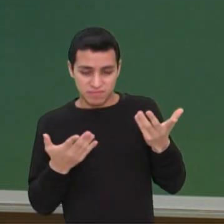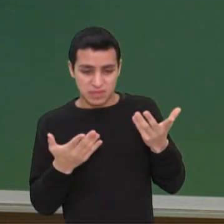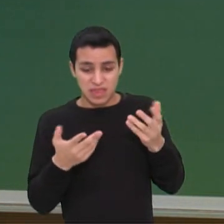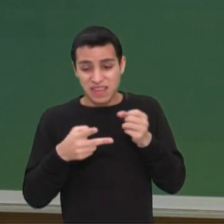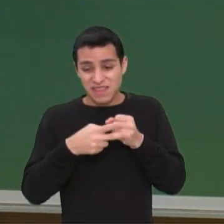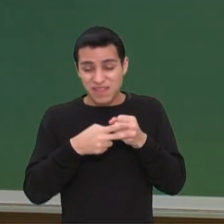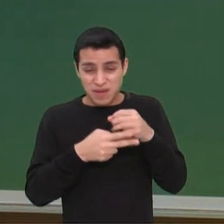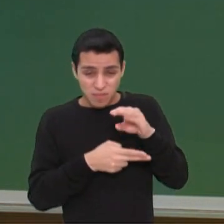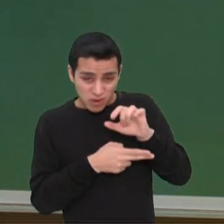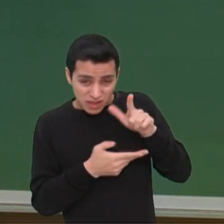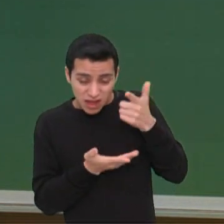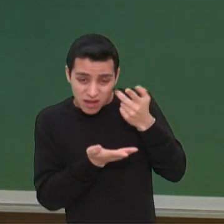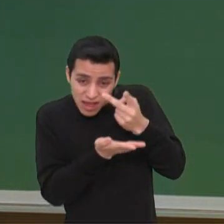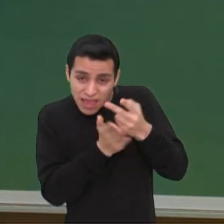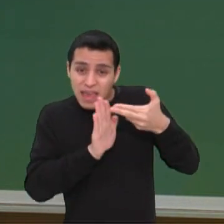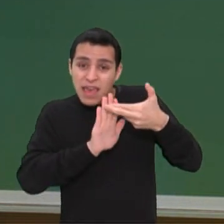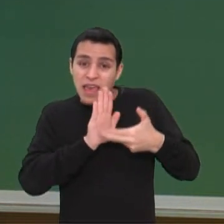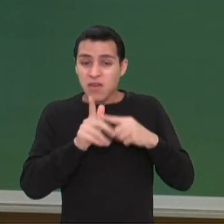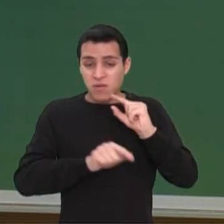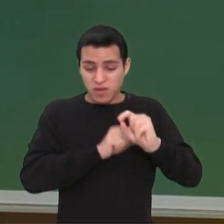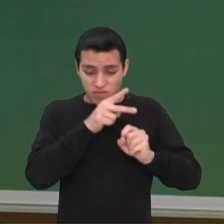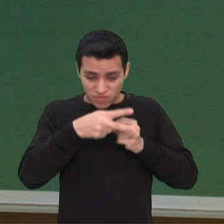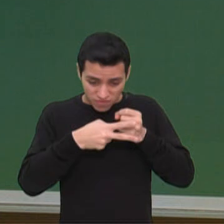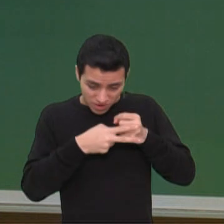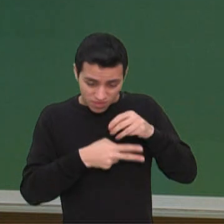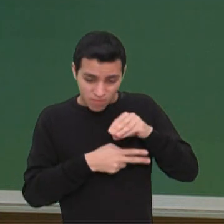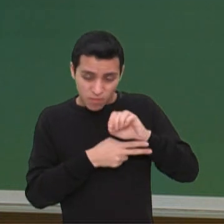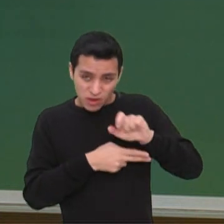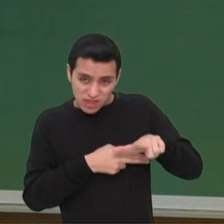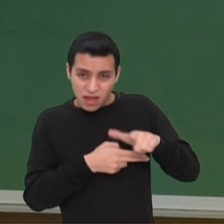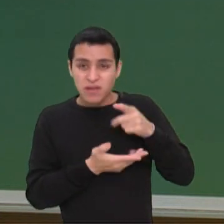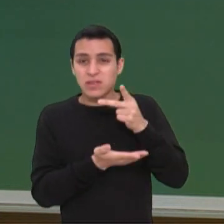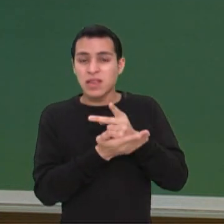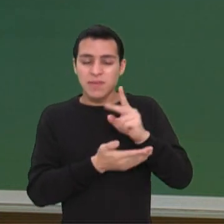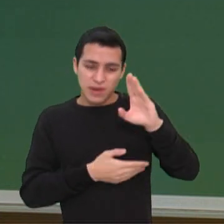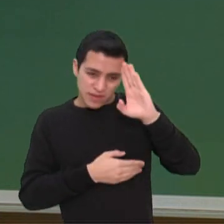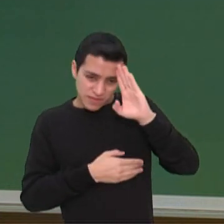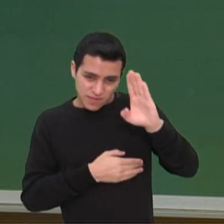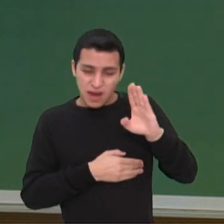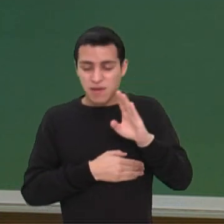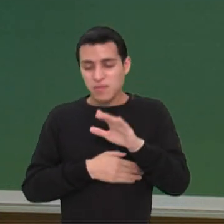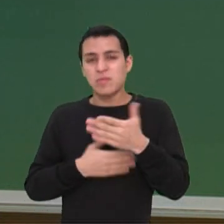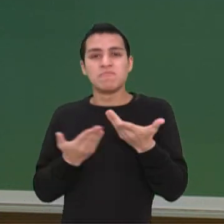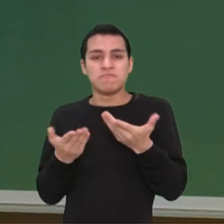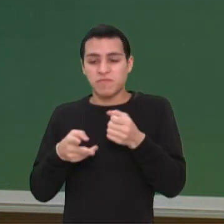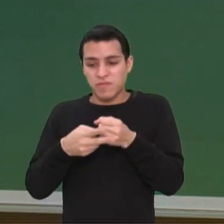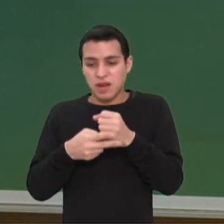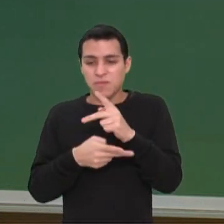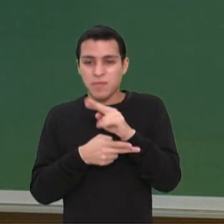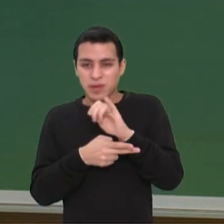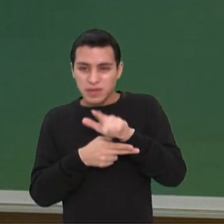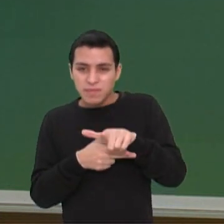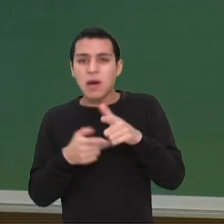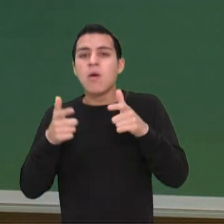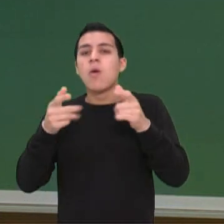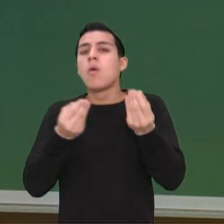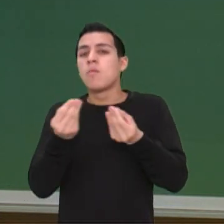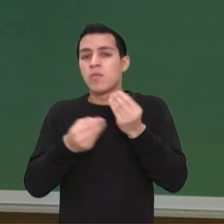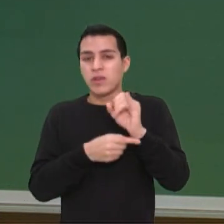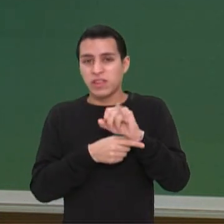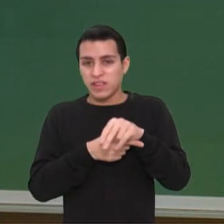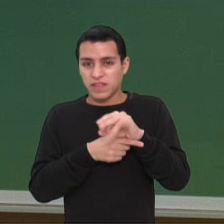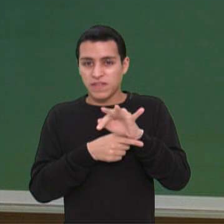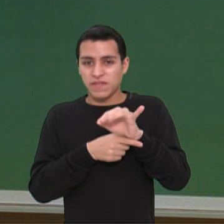modal sempre é verbo modal seguido do verbo principal no infinitivo. Então, no caso aqui, could